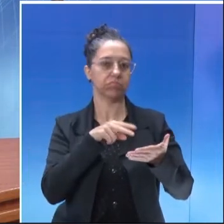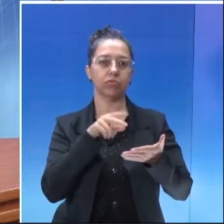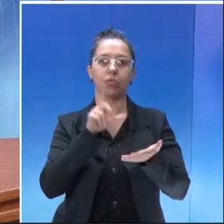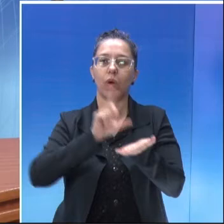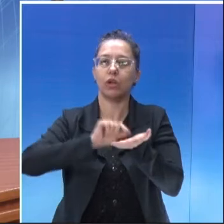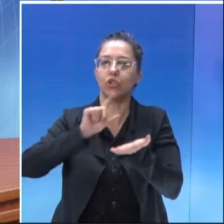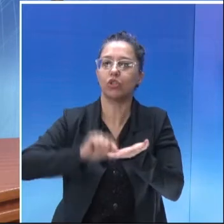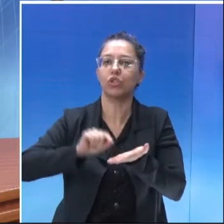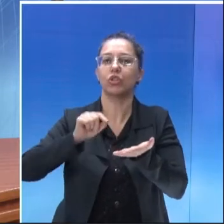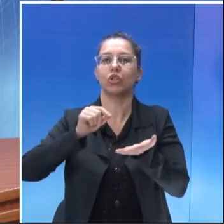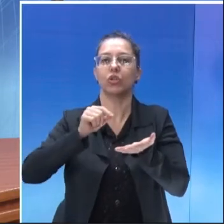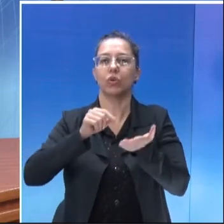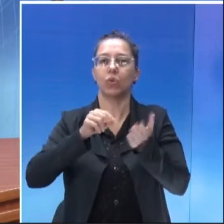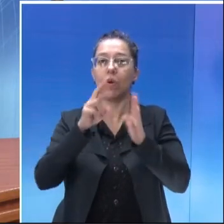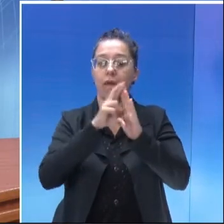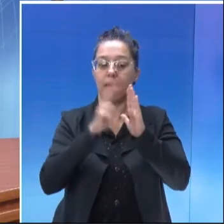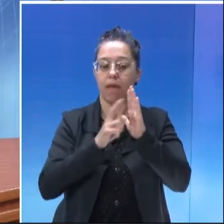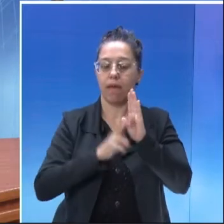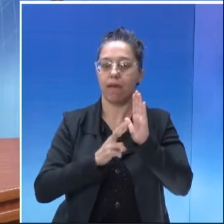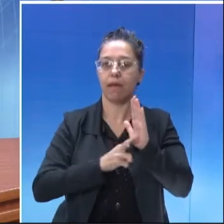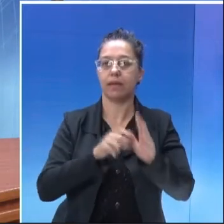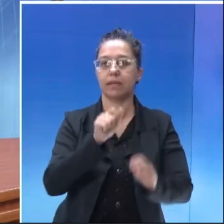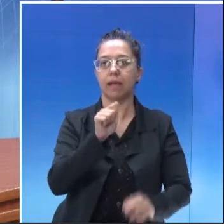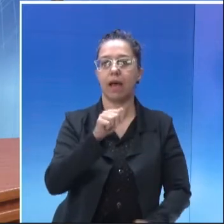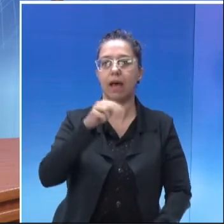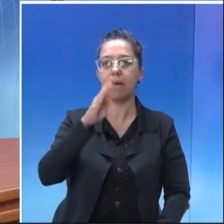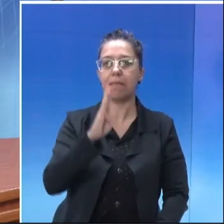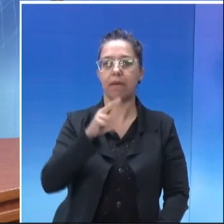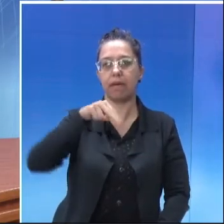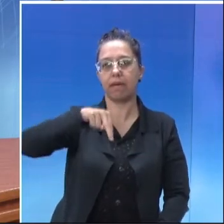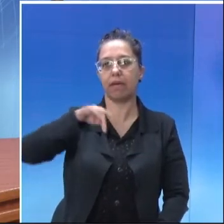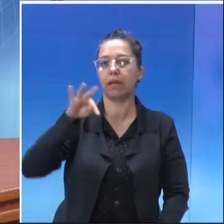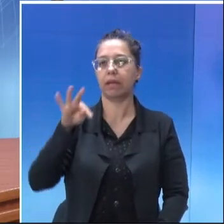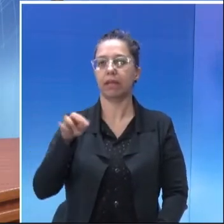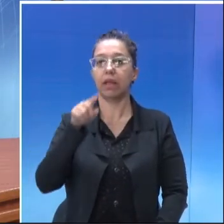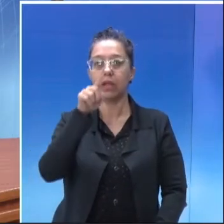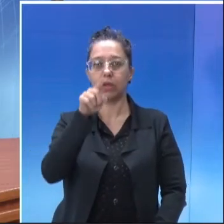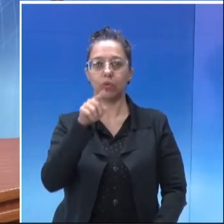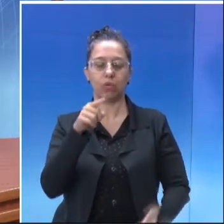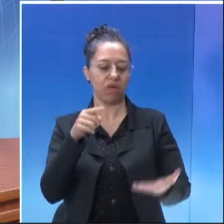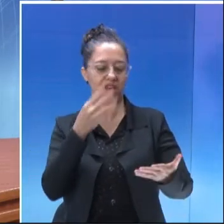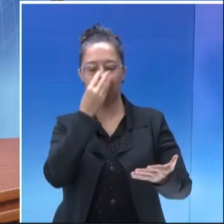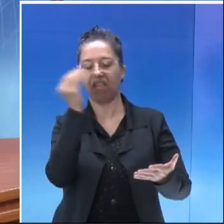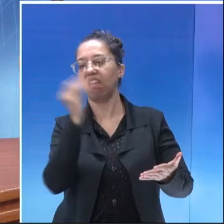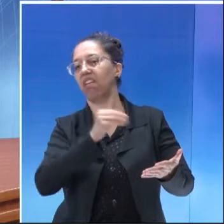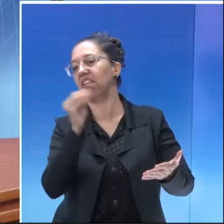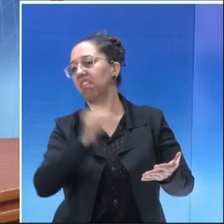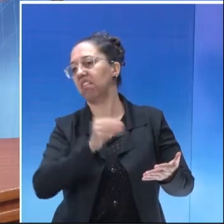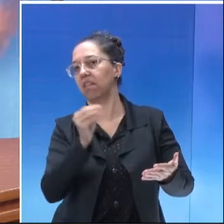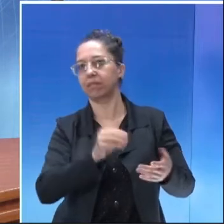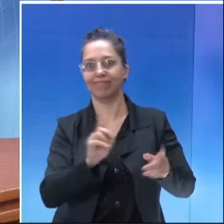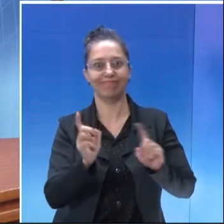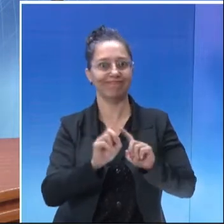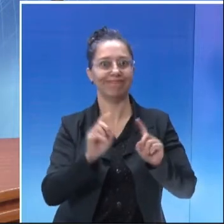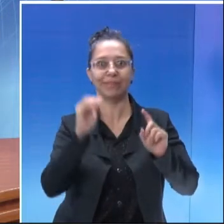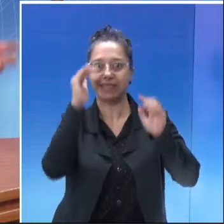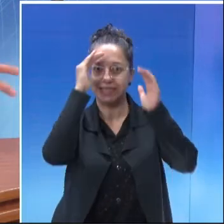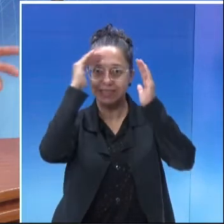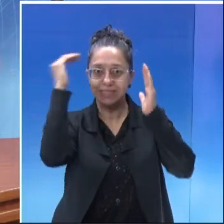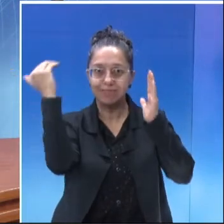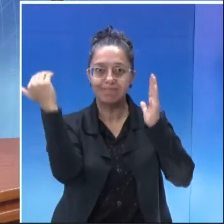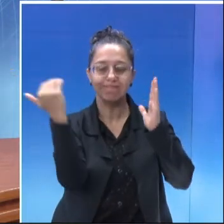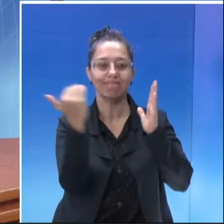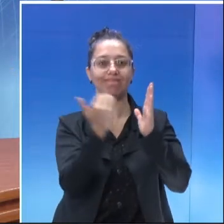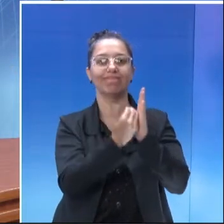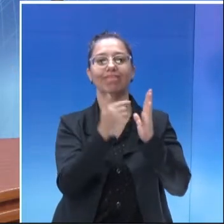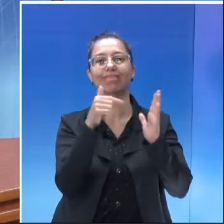TCC, de um artigo, tem as regras da BNT e você não pode chegar ali, né, ficar